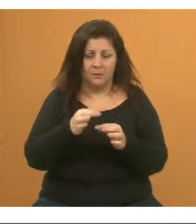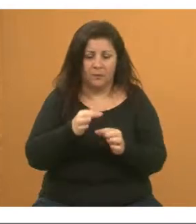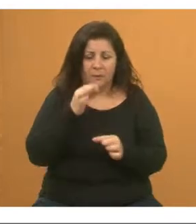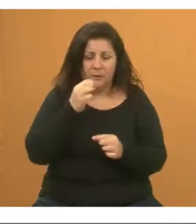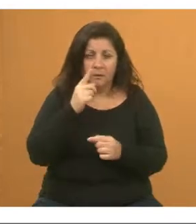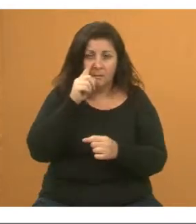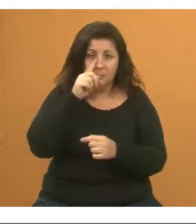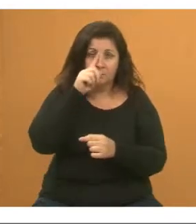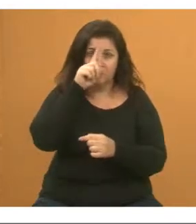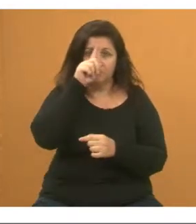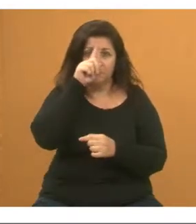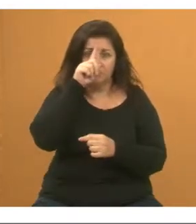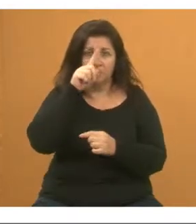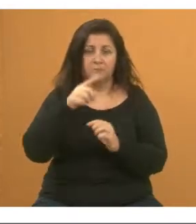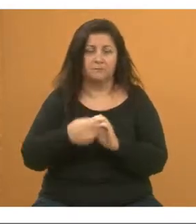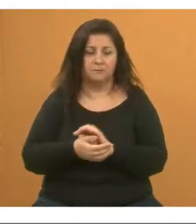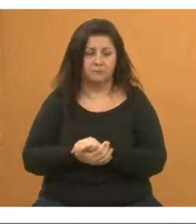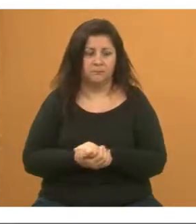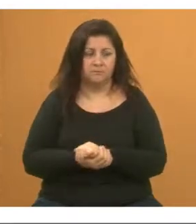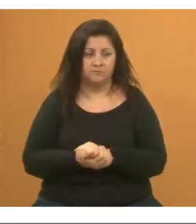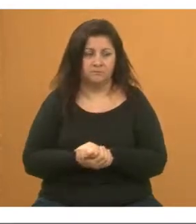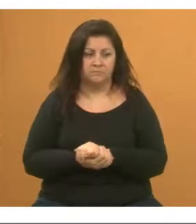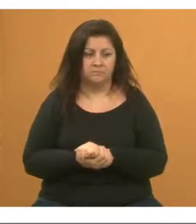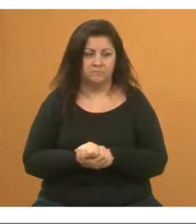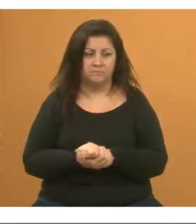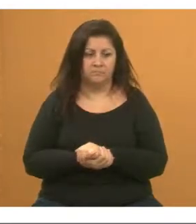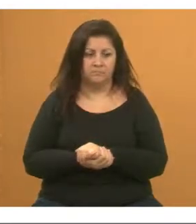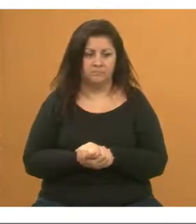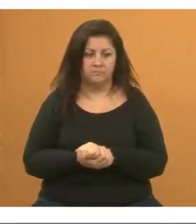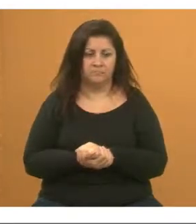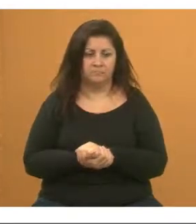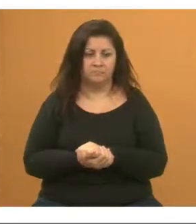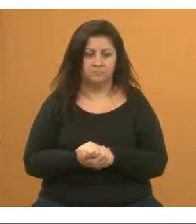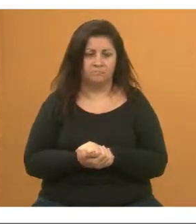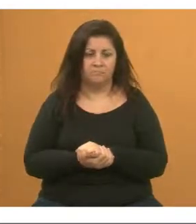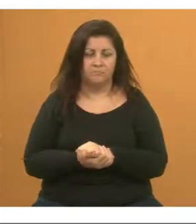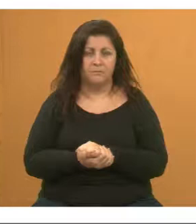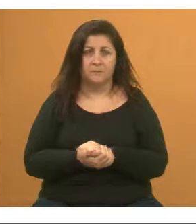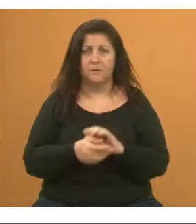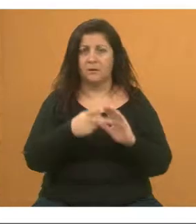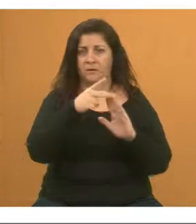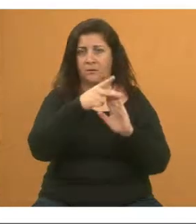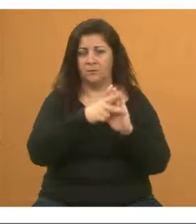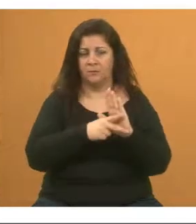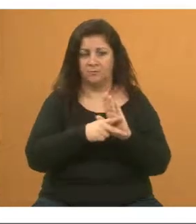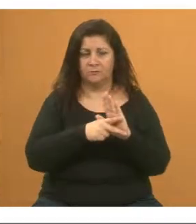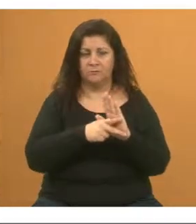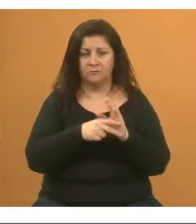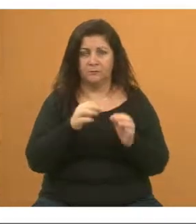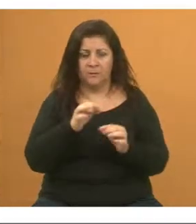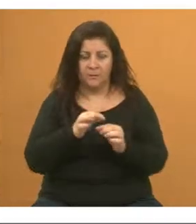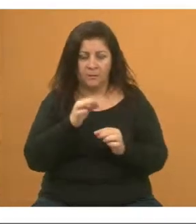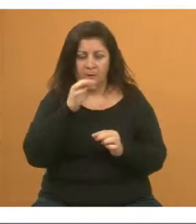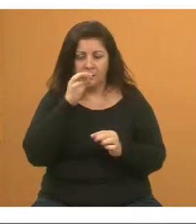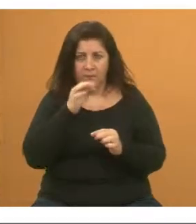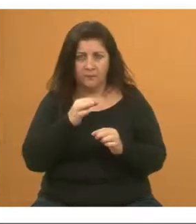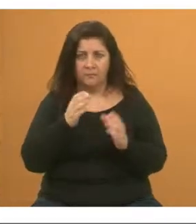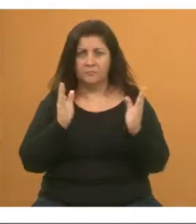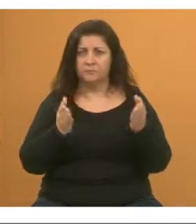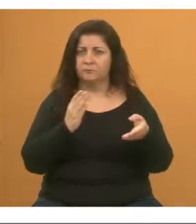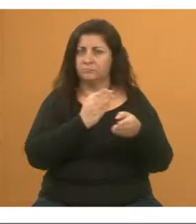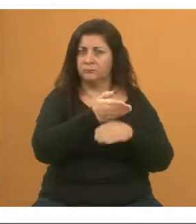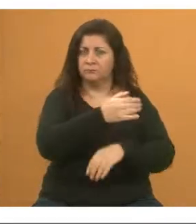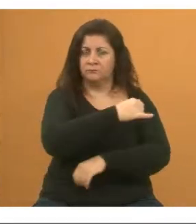um canudinho que entrou na narina dessa tartaruga, né? Esse projeto dos canudos ele já foi aprovado no Rio